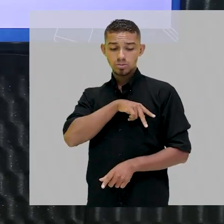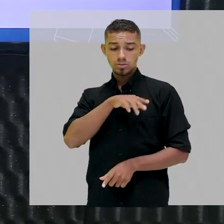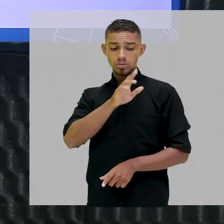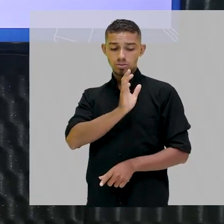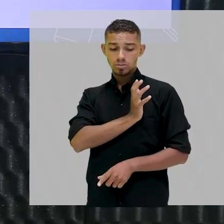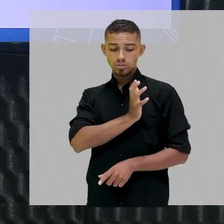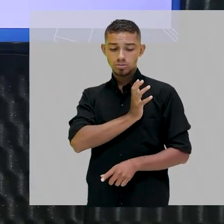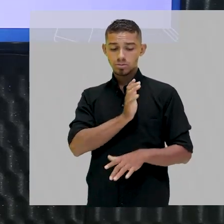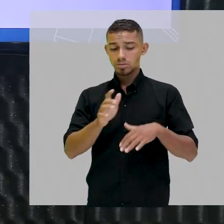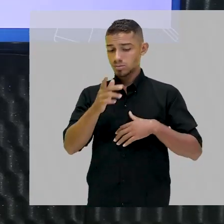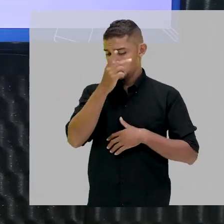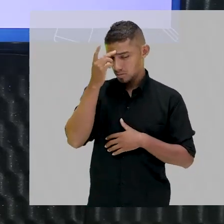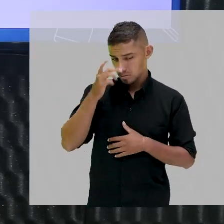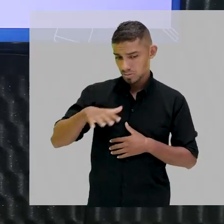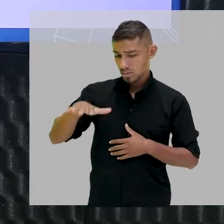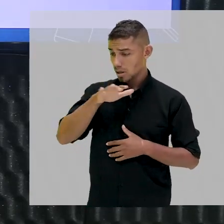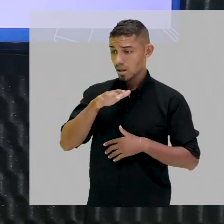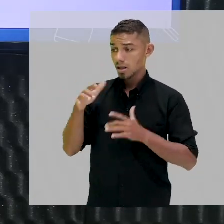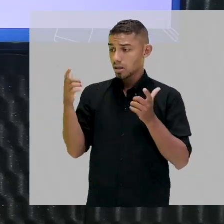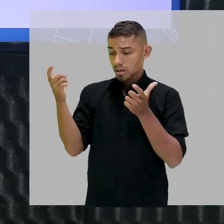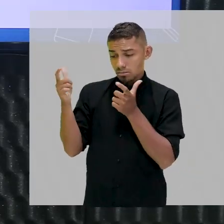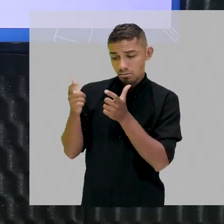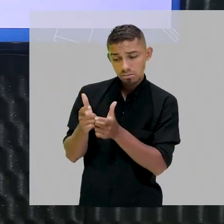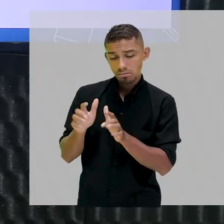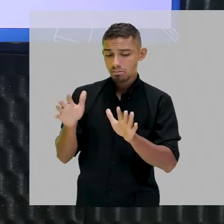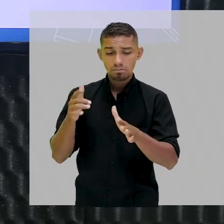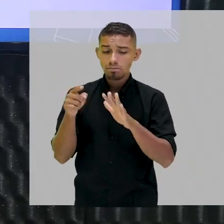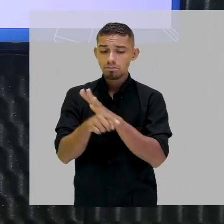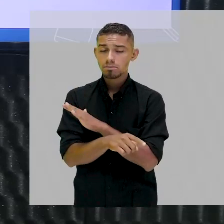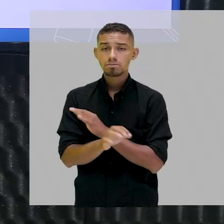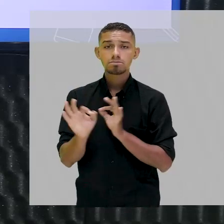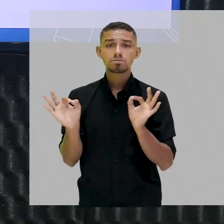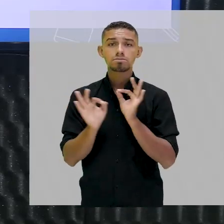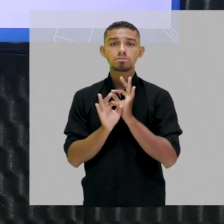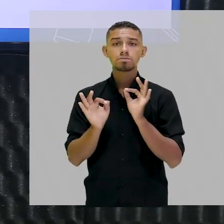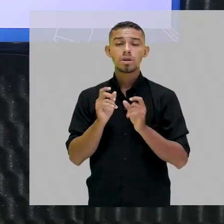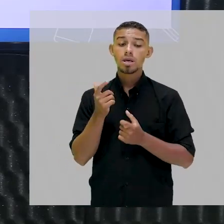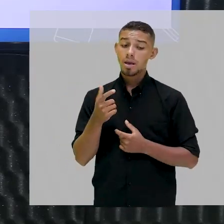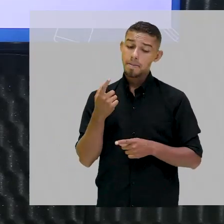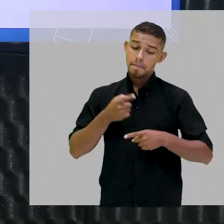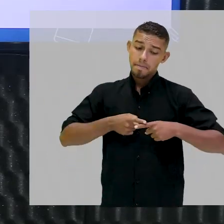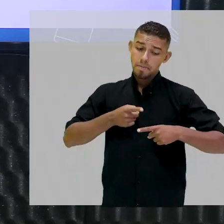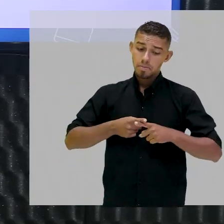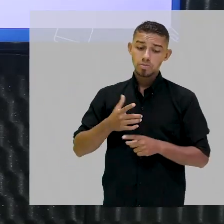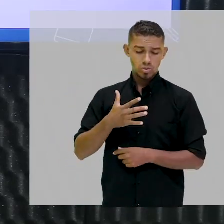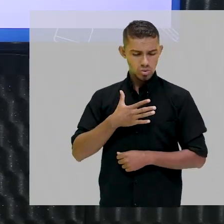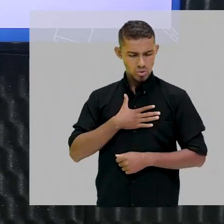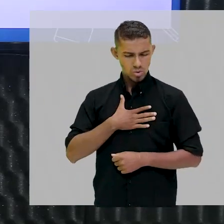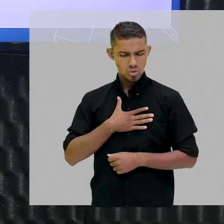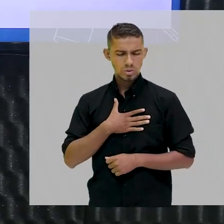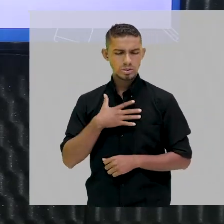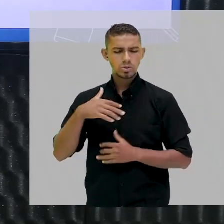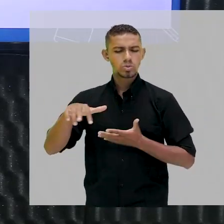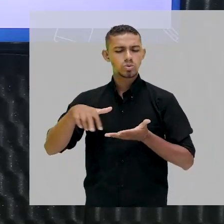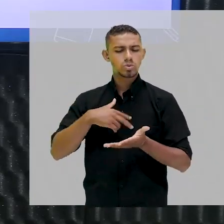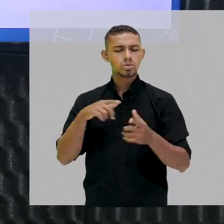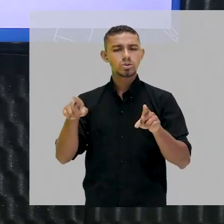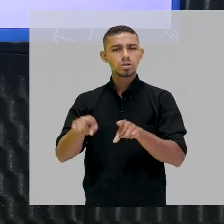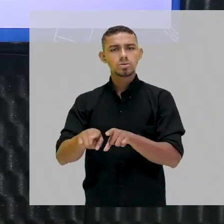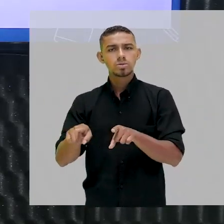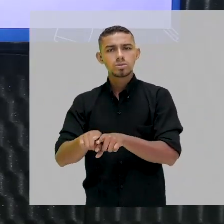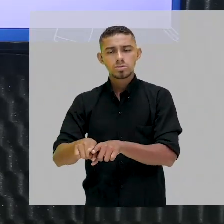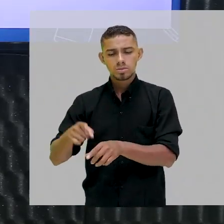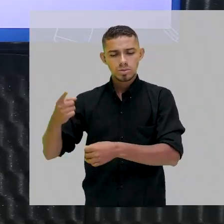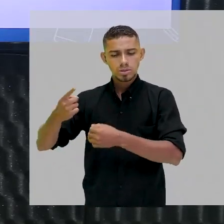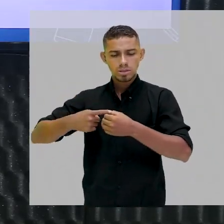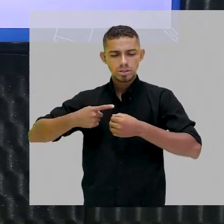que tivesse essa decadência tão profunda, porque eles gostavam dos bailes, os camponeses também